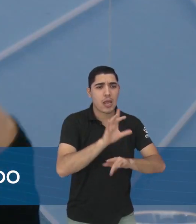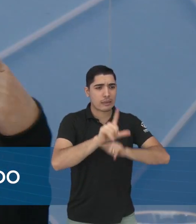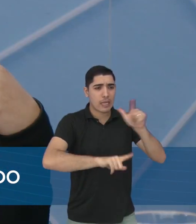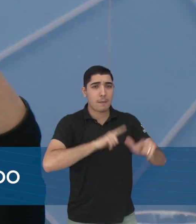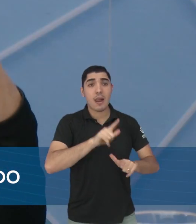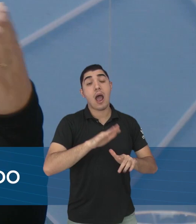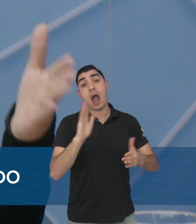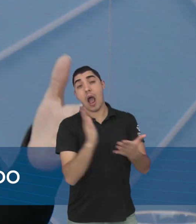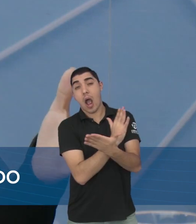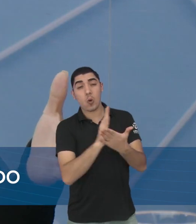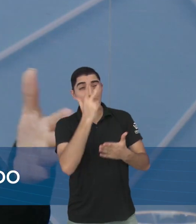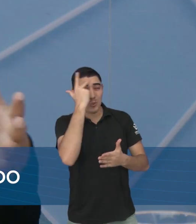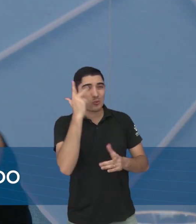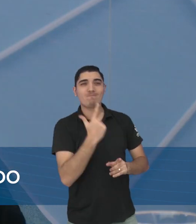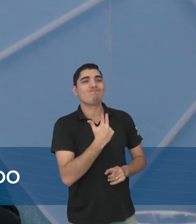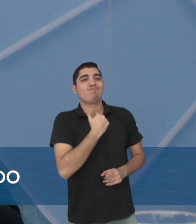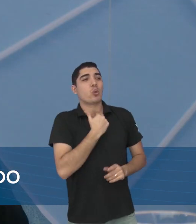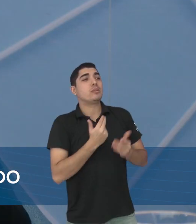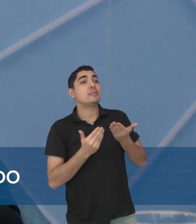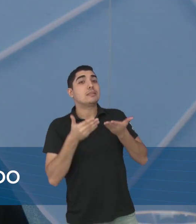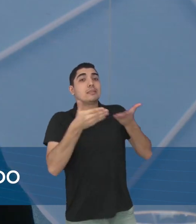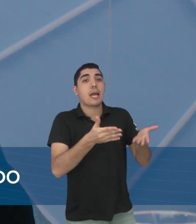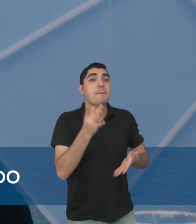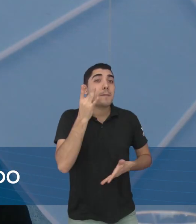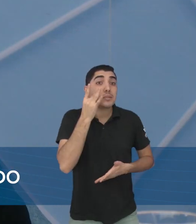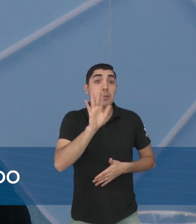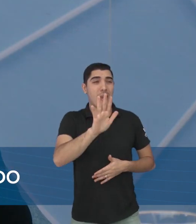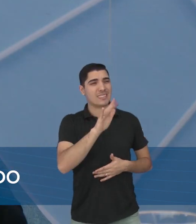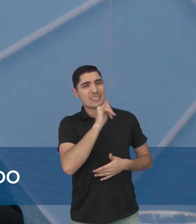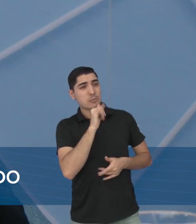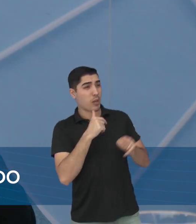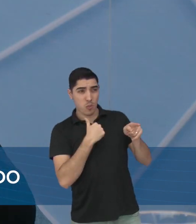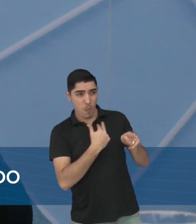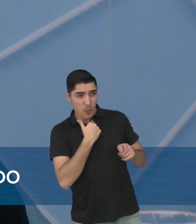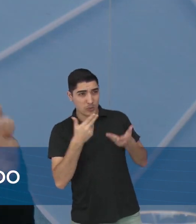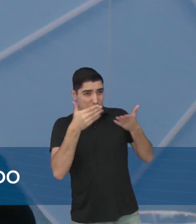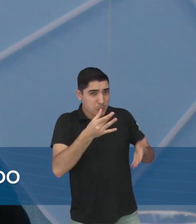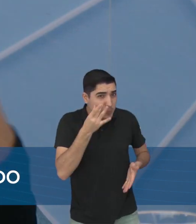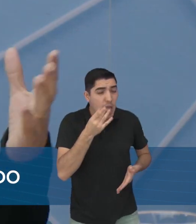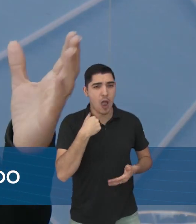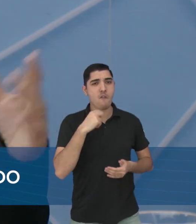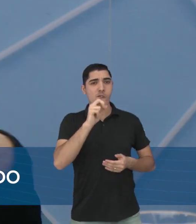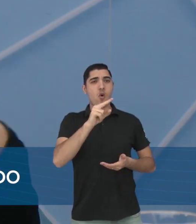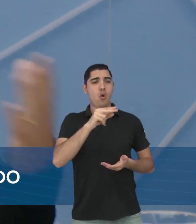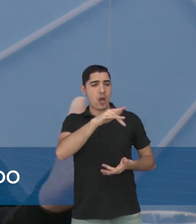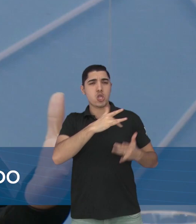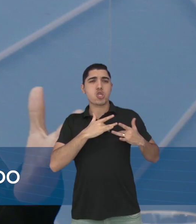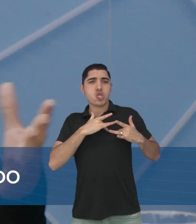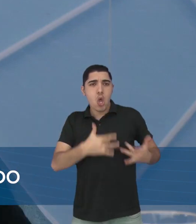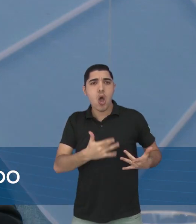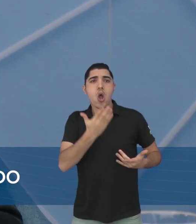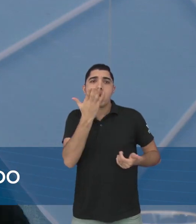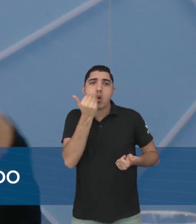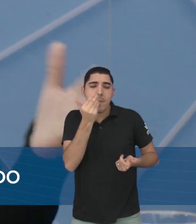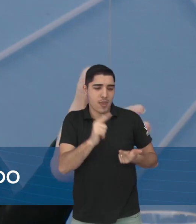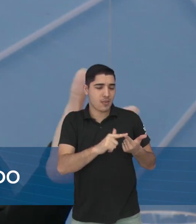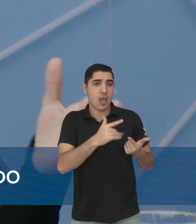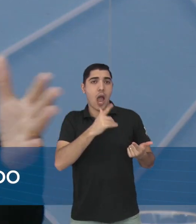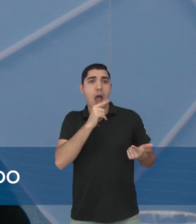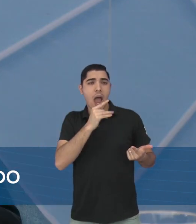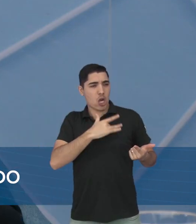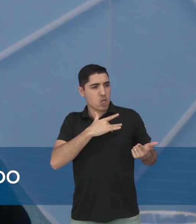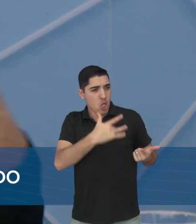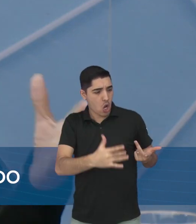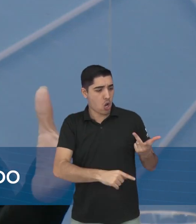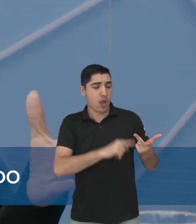pessoas não poderiam estar lá, mas assim, não, mas eu não posso estar, mas eu vou doar um alimento, doar uma